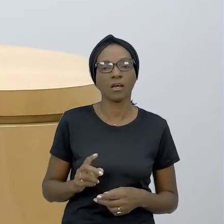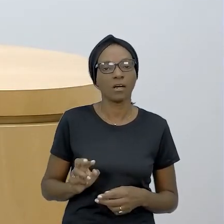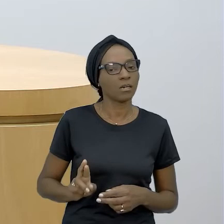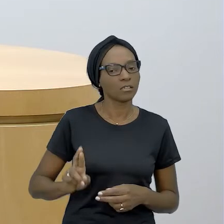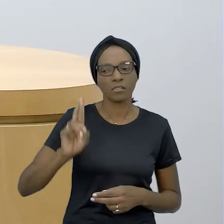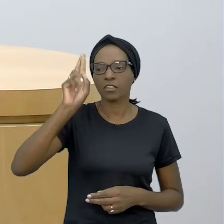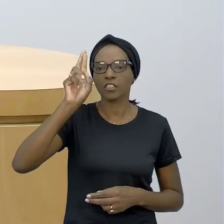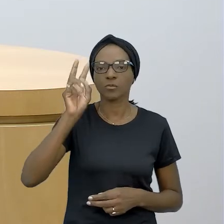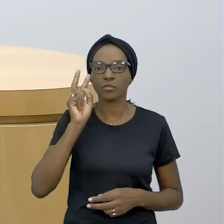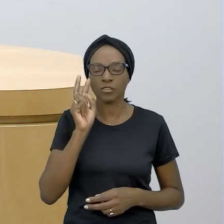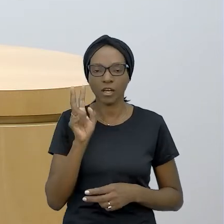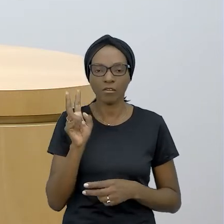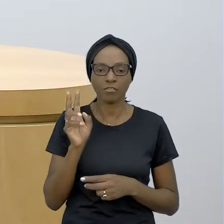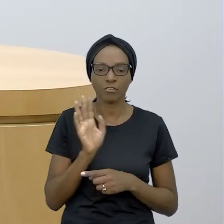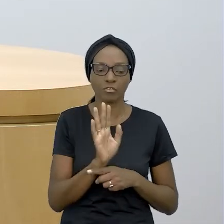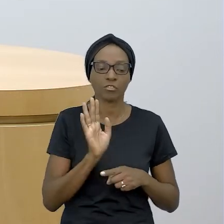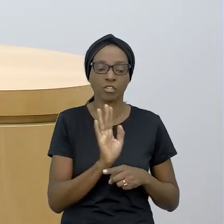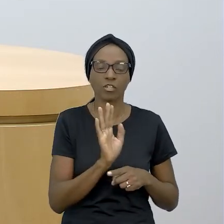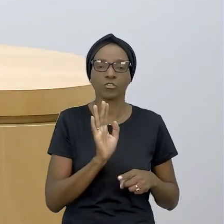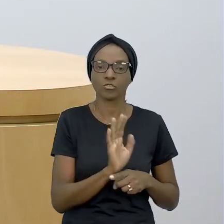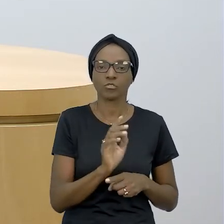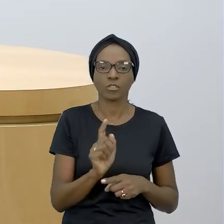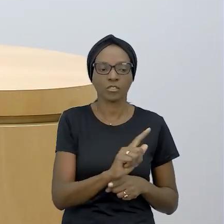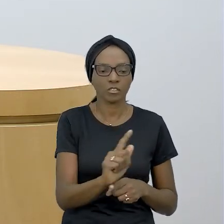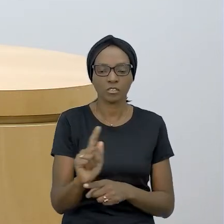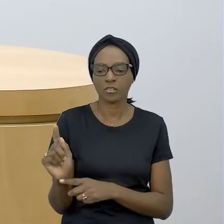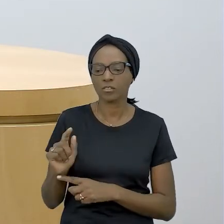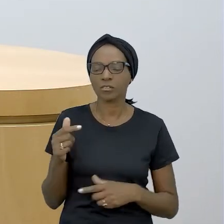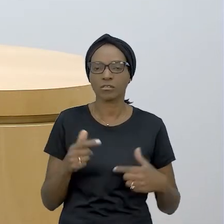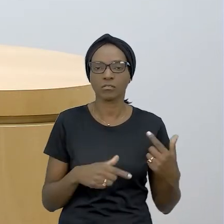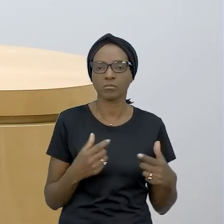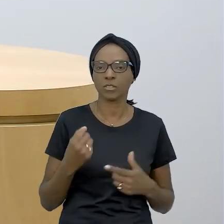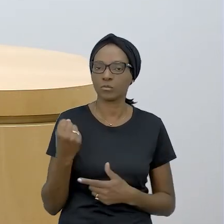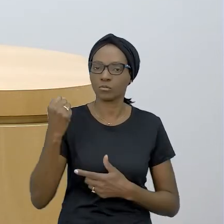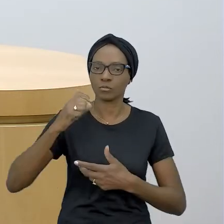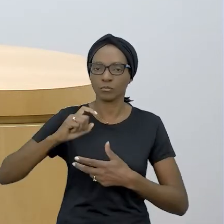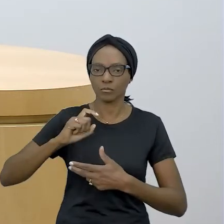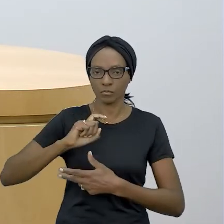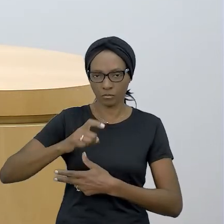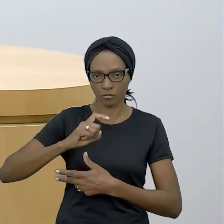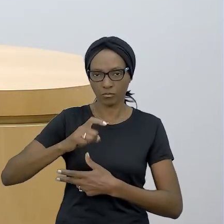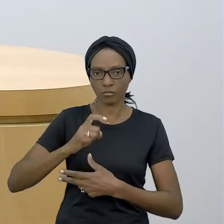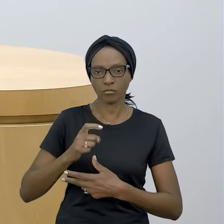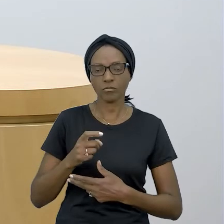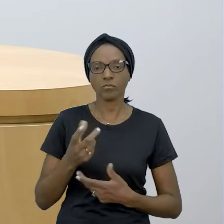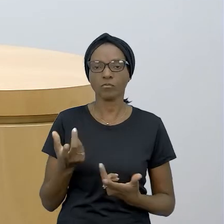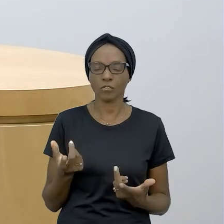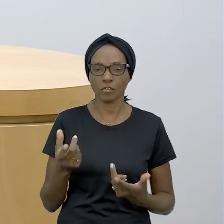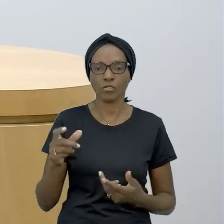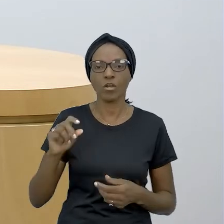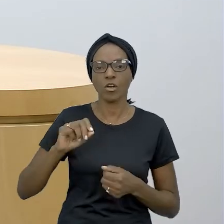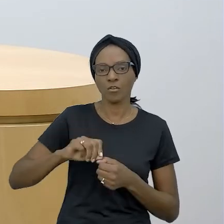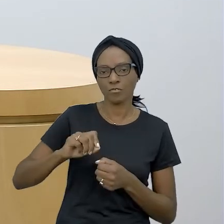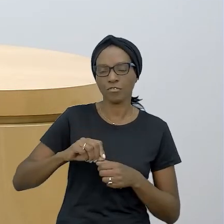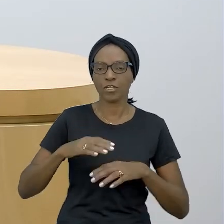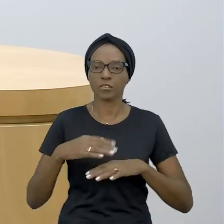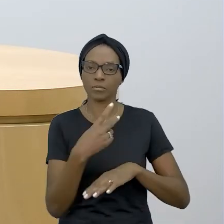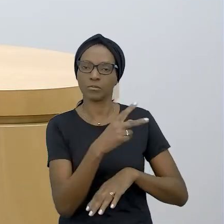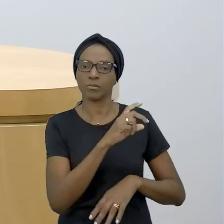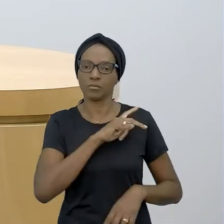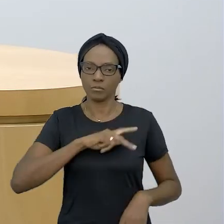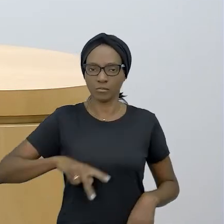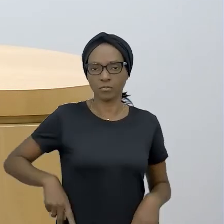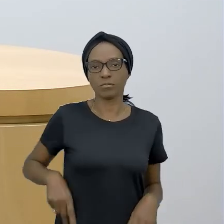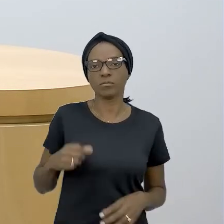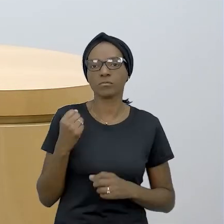o trabalho de gestão do território, né, do Poder Executivo, pelo Presidente da República. E